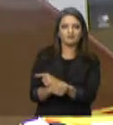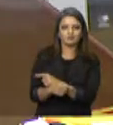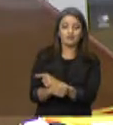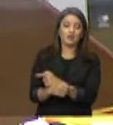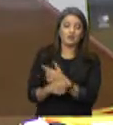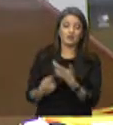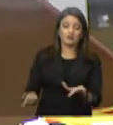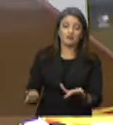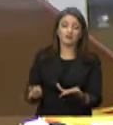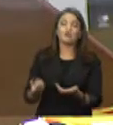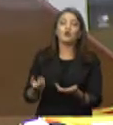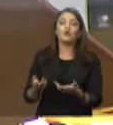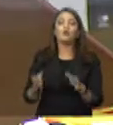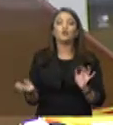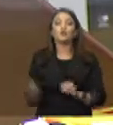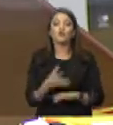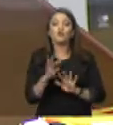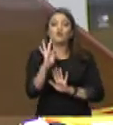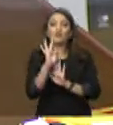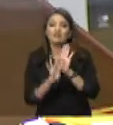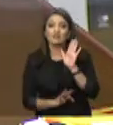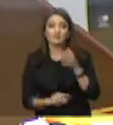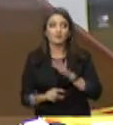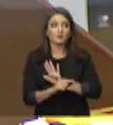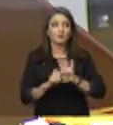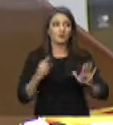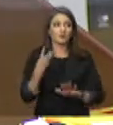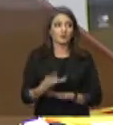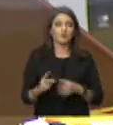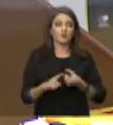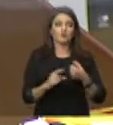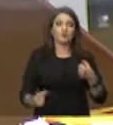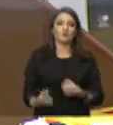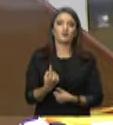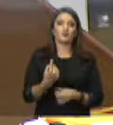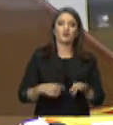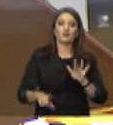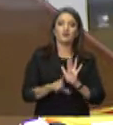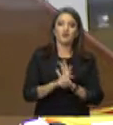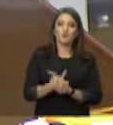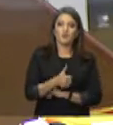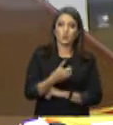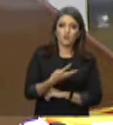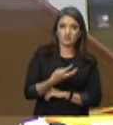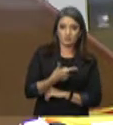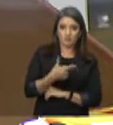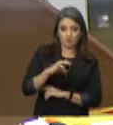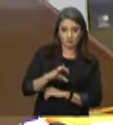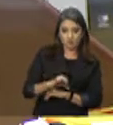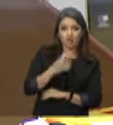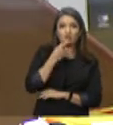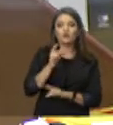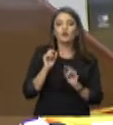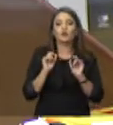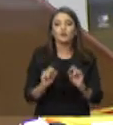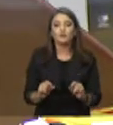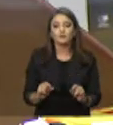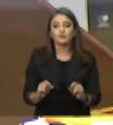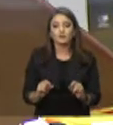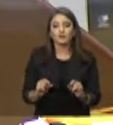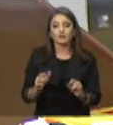por sua vez a nova redação do parágrafo 3º do mesmo artigo 1º da Lei 8.429 Afasta a responsabilidade